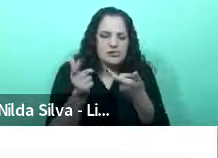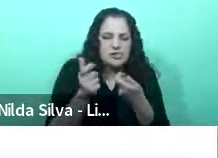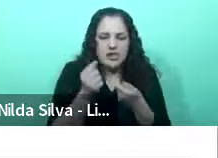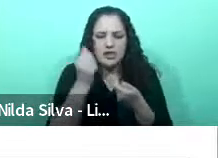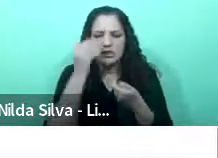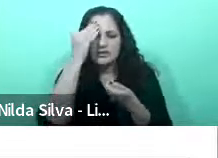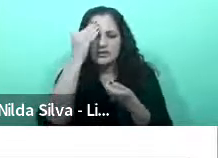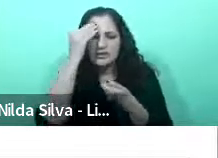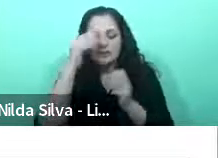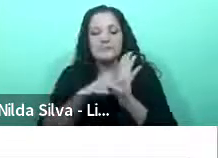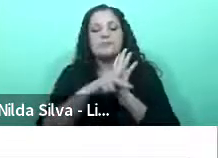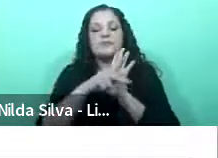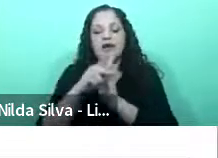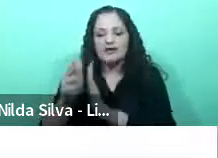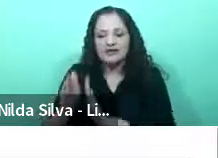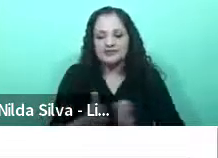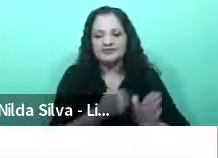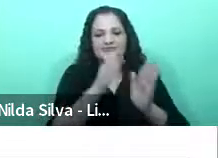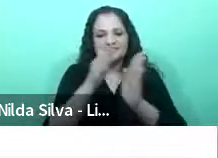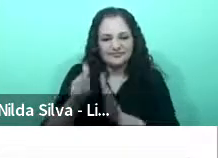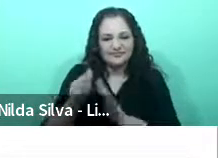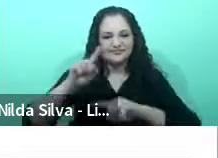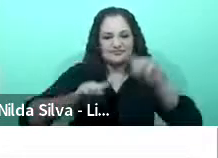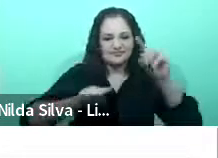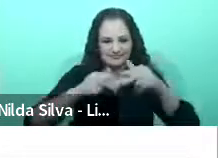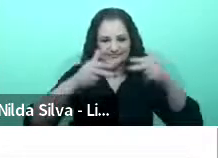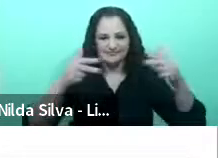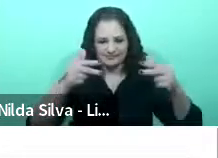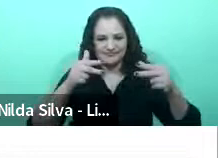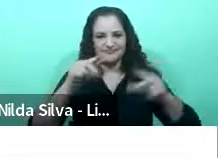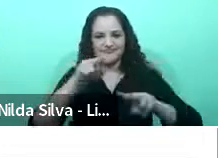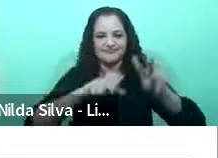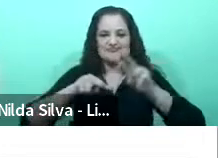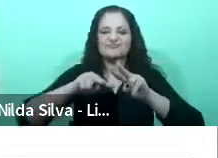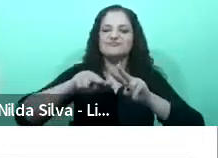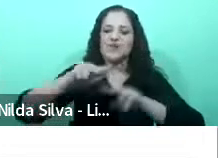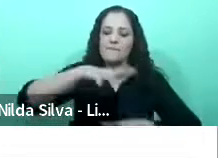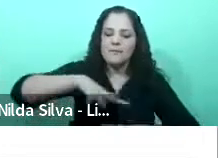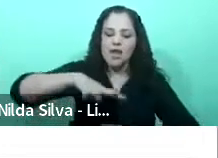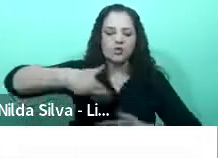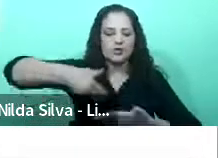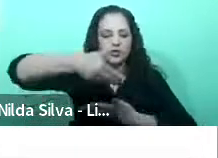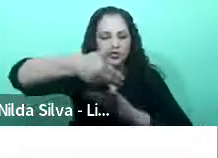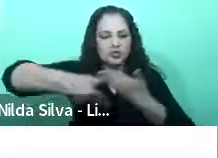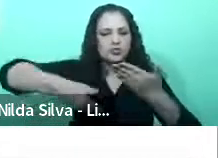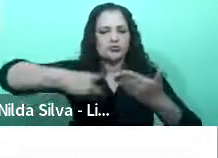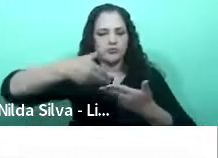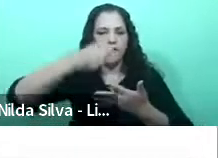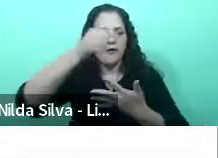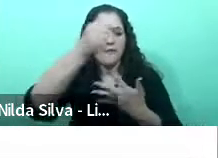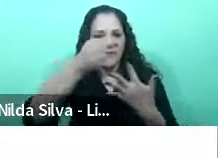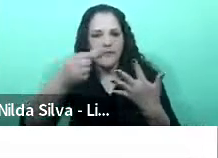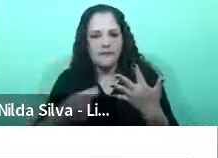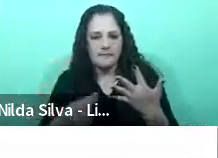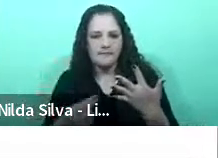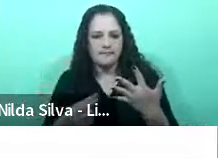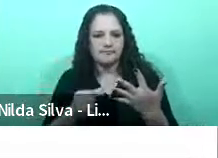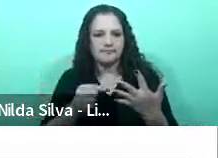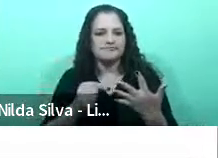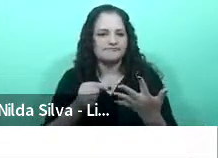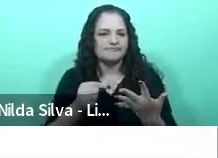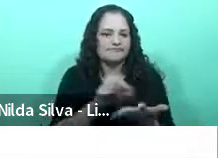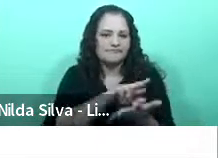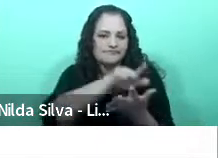para a produção de certos produtos com vistas ao mercado das trocas dos bens utilitários. Então, essa ideia, né, de